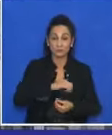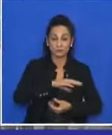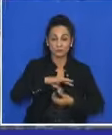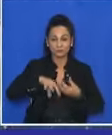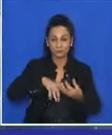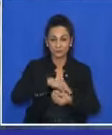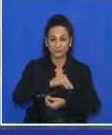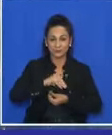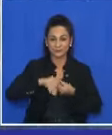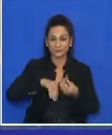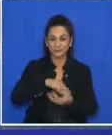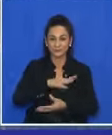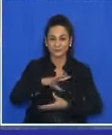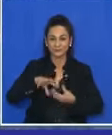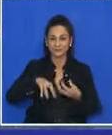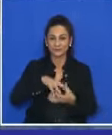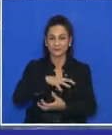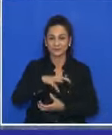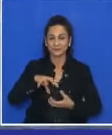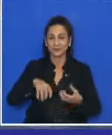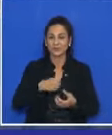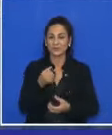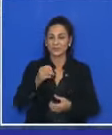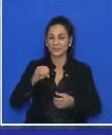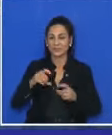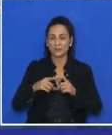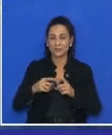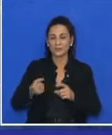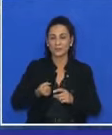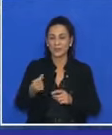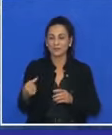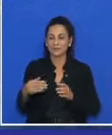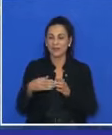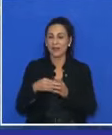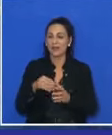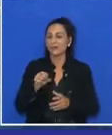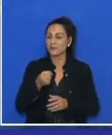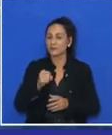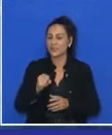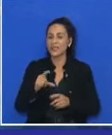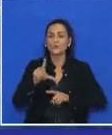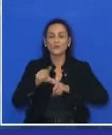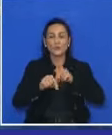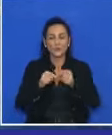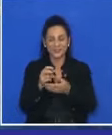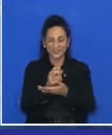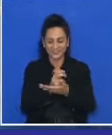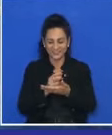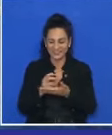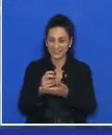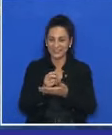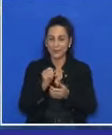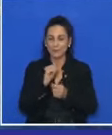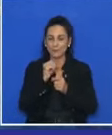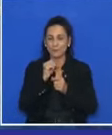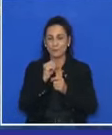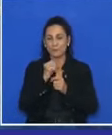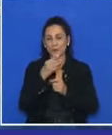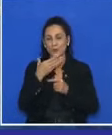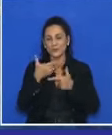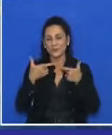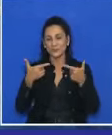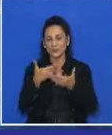Globo carregado, embaralhando 80 bolas numeradas de 01 a 80. Sorteio da quina. Boa sorte para